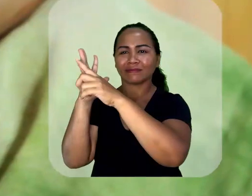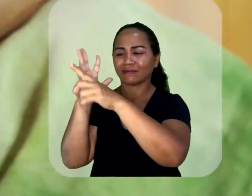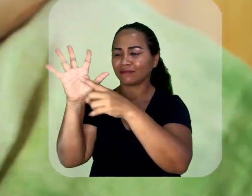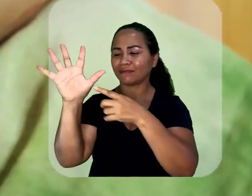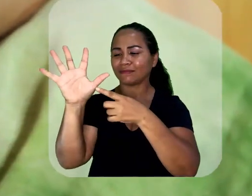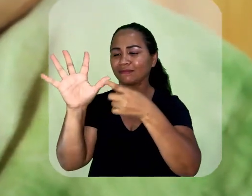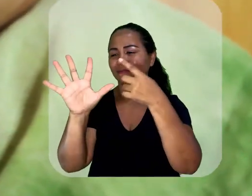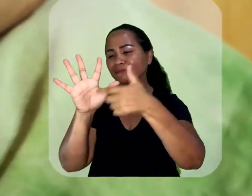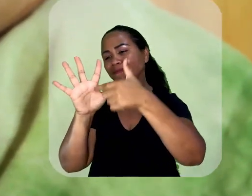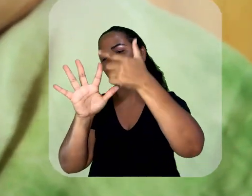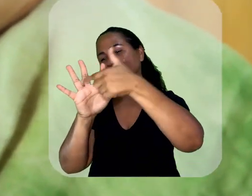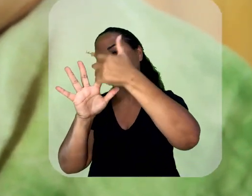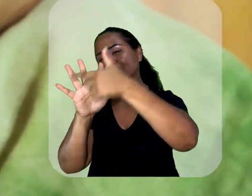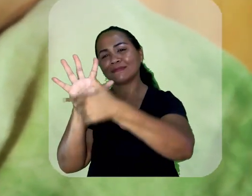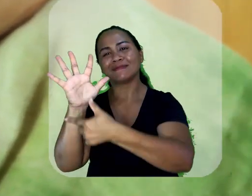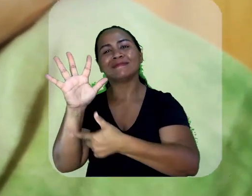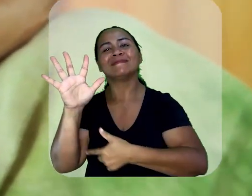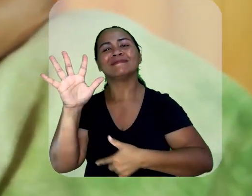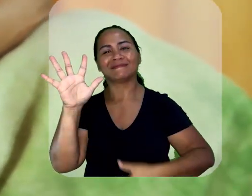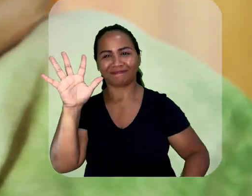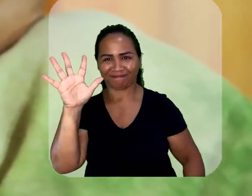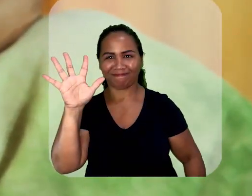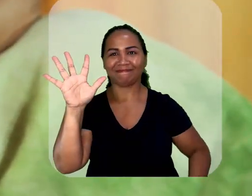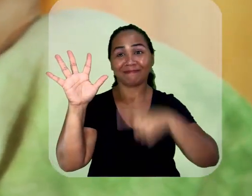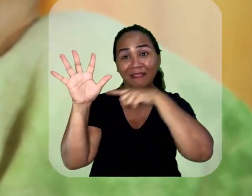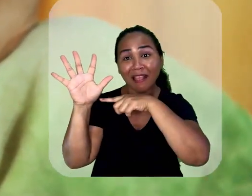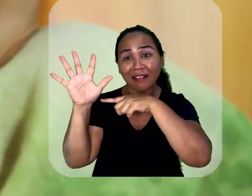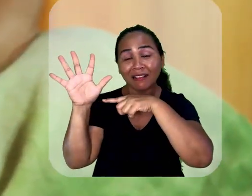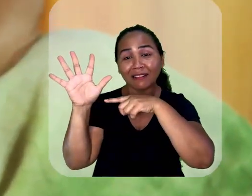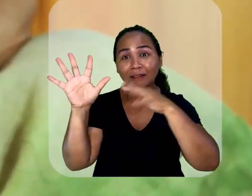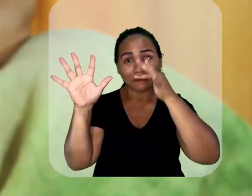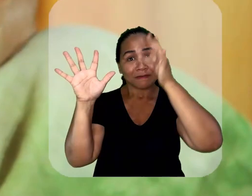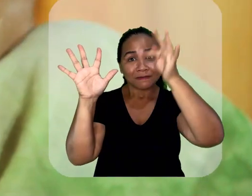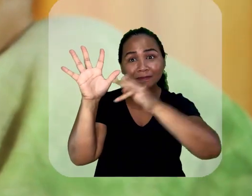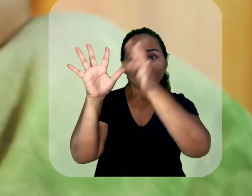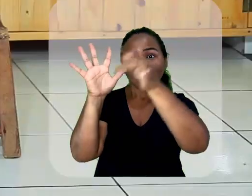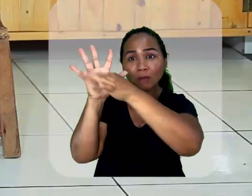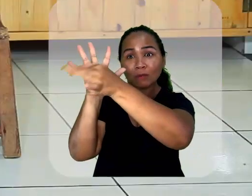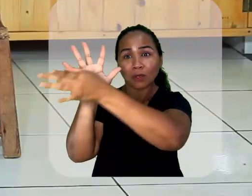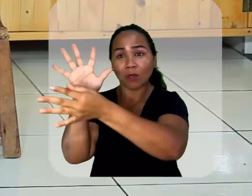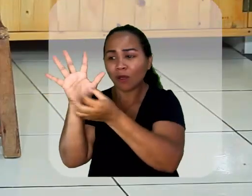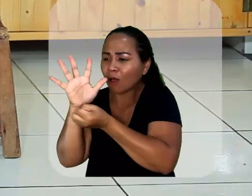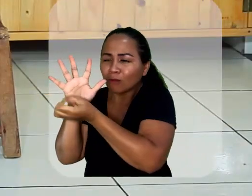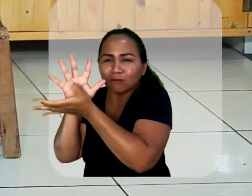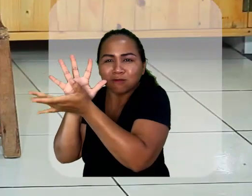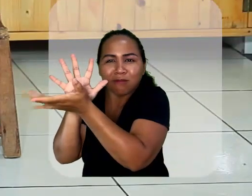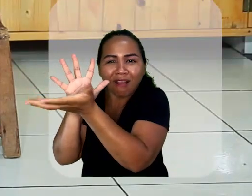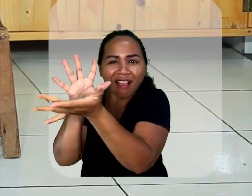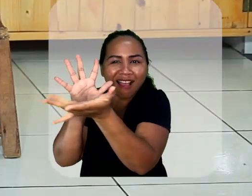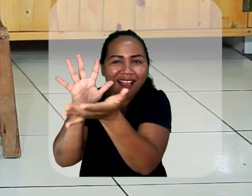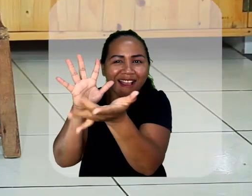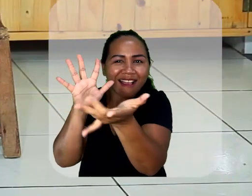Ela aflora e distribui a toda gente que